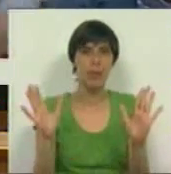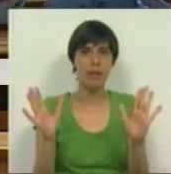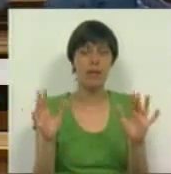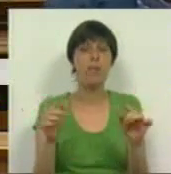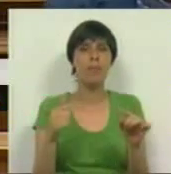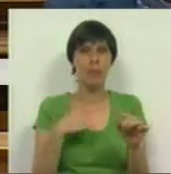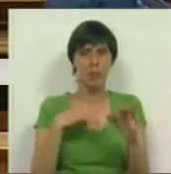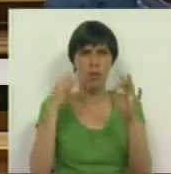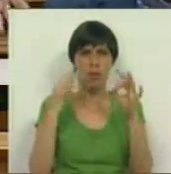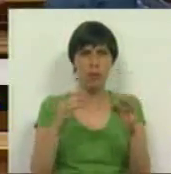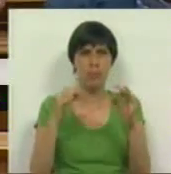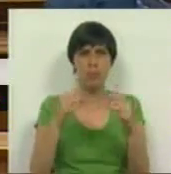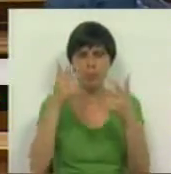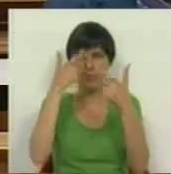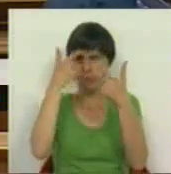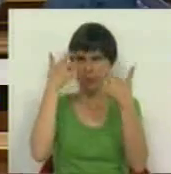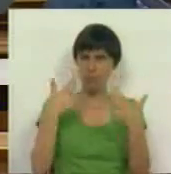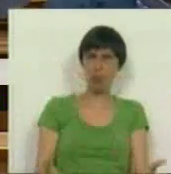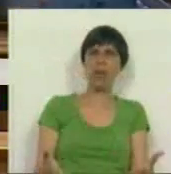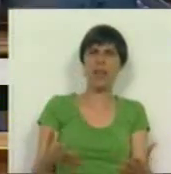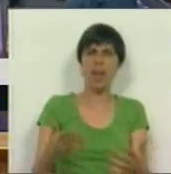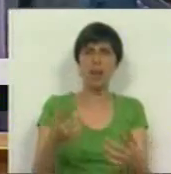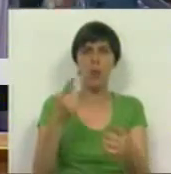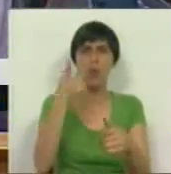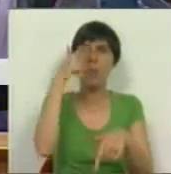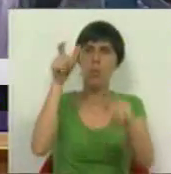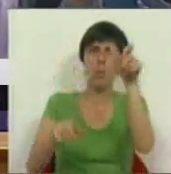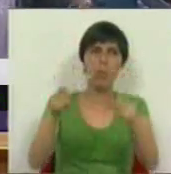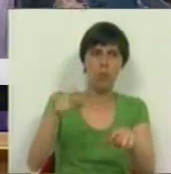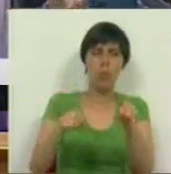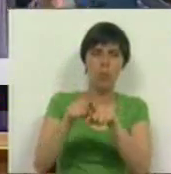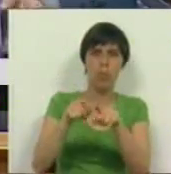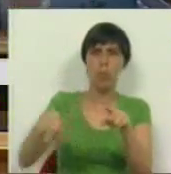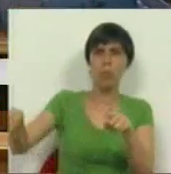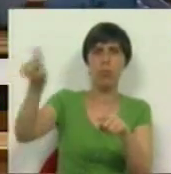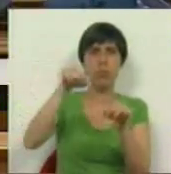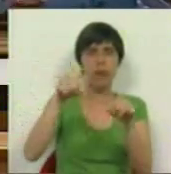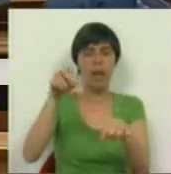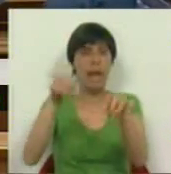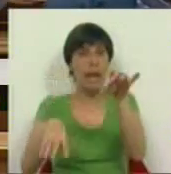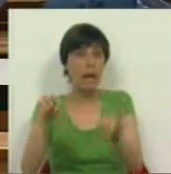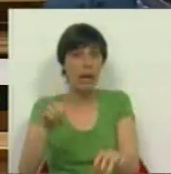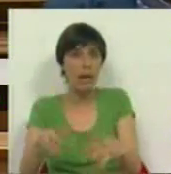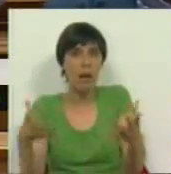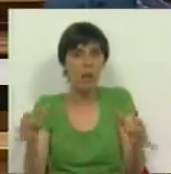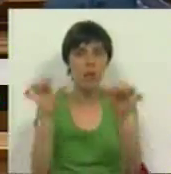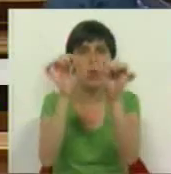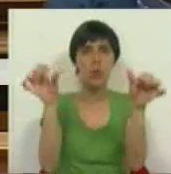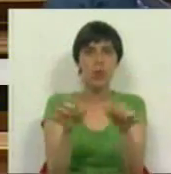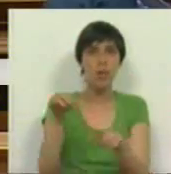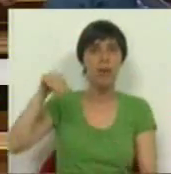E eu fico de veras espantada como é que algum deputado ou deputada desta Casa põe em causa o